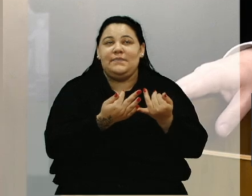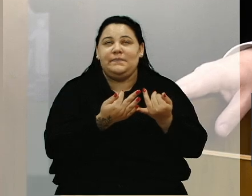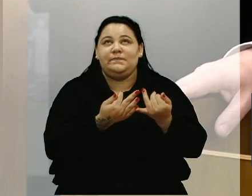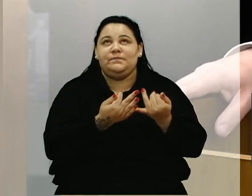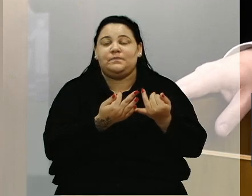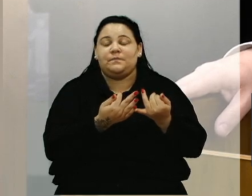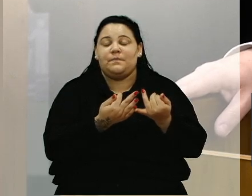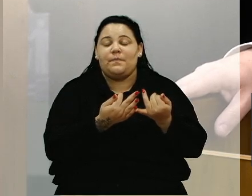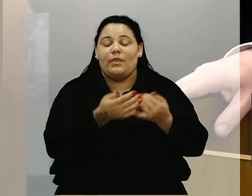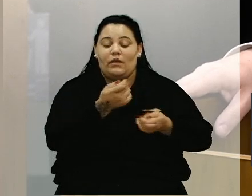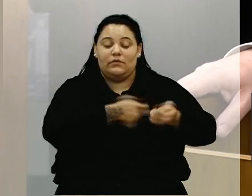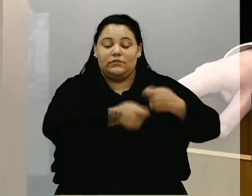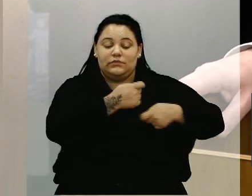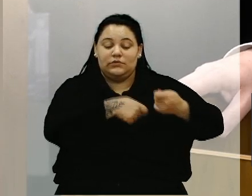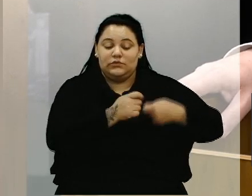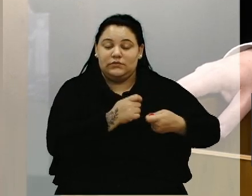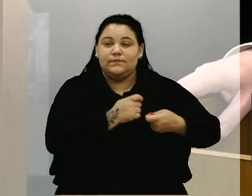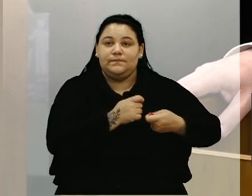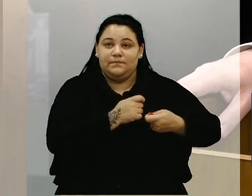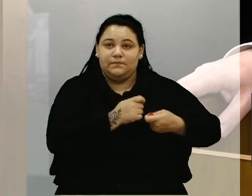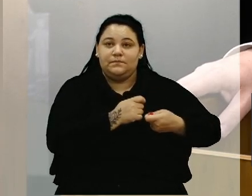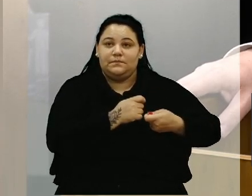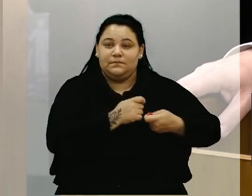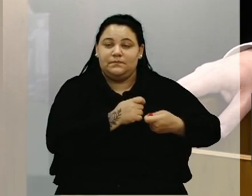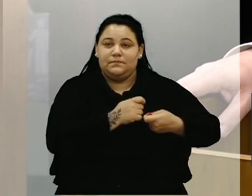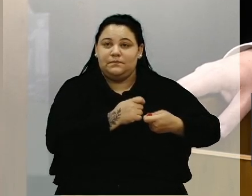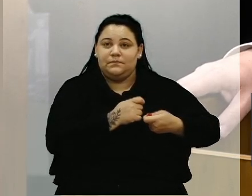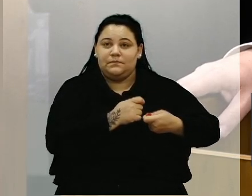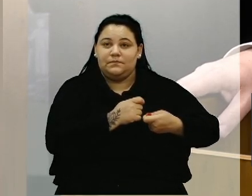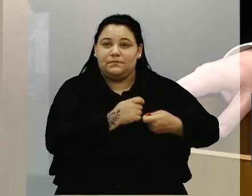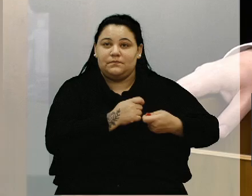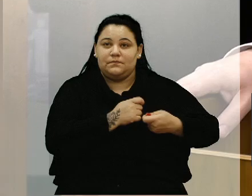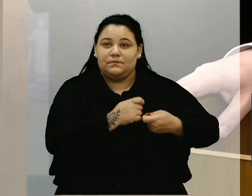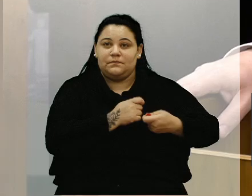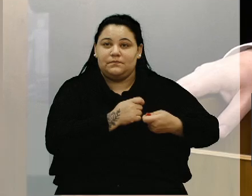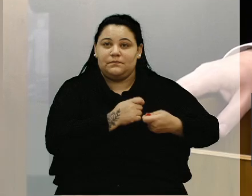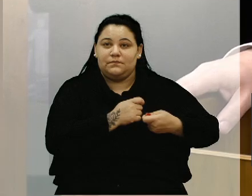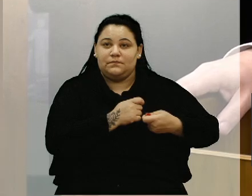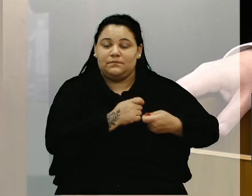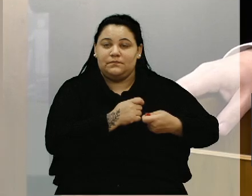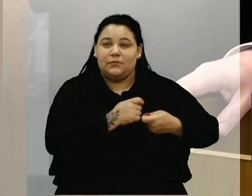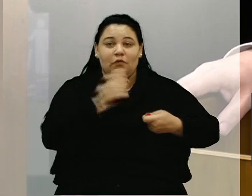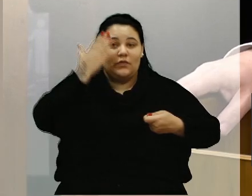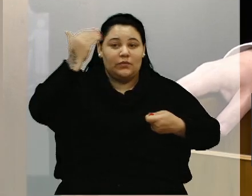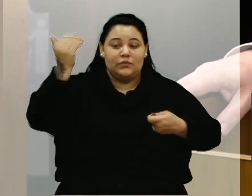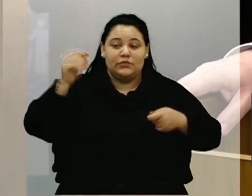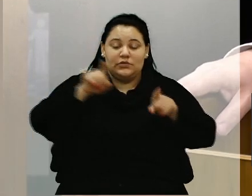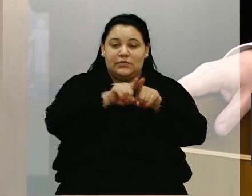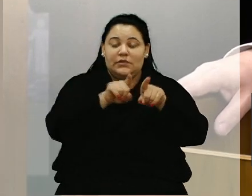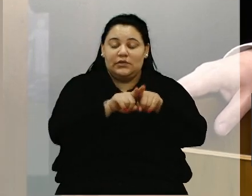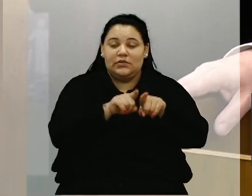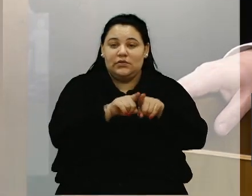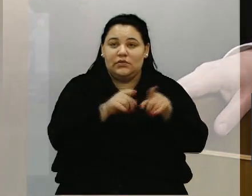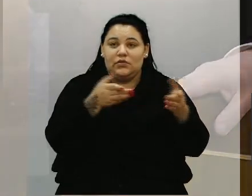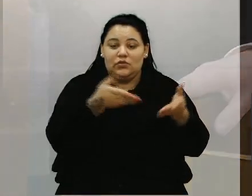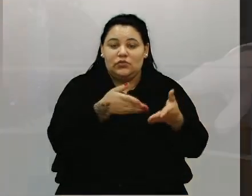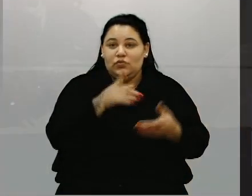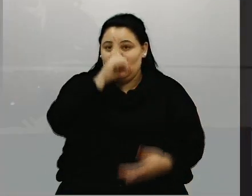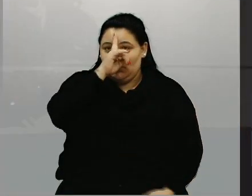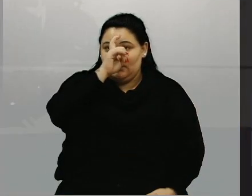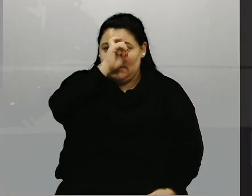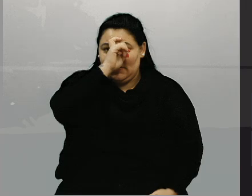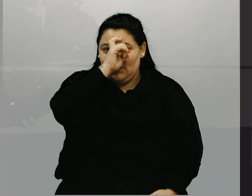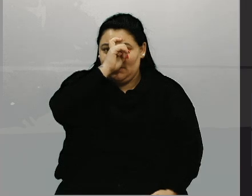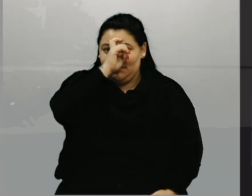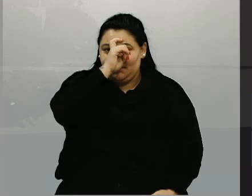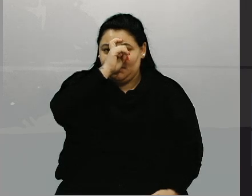estão na administração dessas empresas. O famoso Deutsches Krankenhaus, né, o atual Hospital Moinhos de